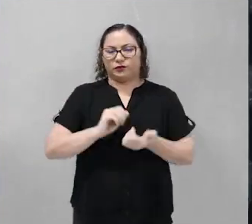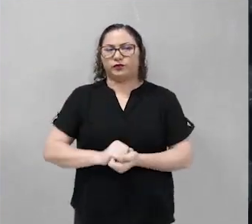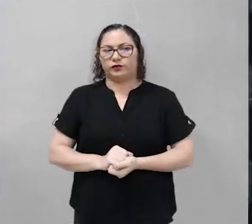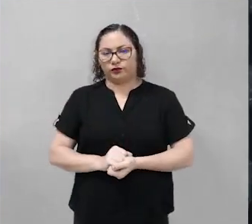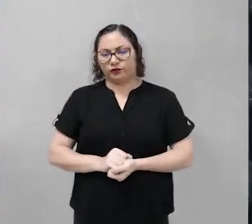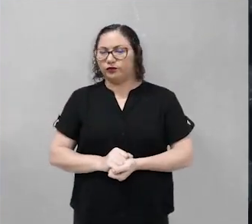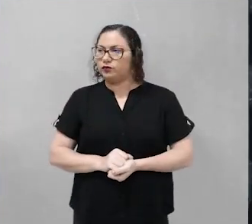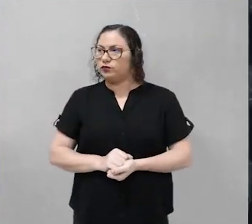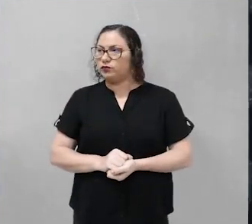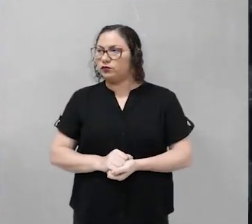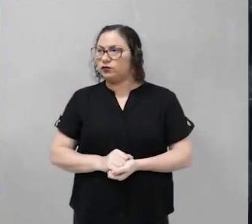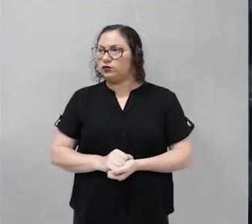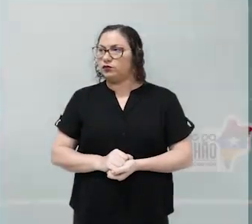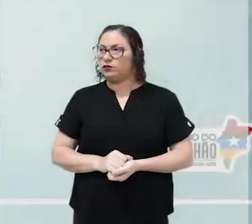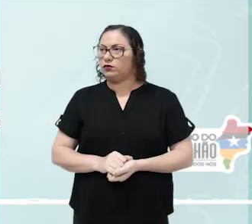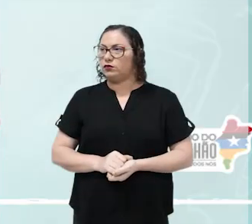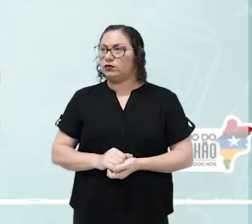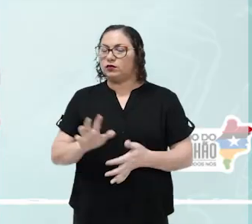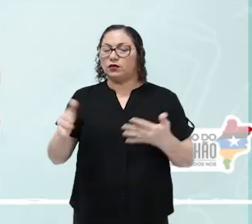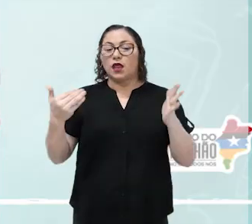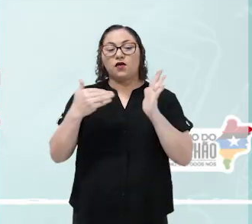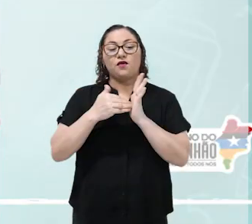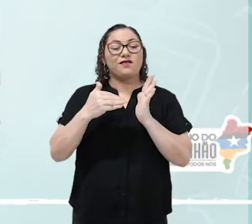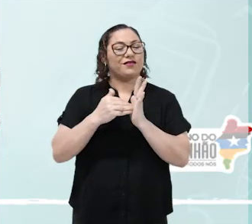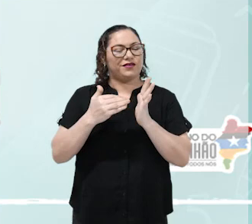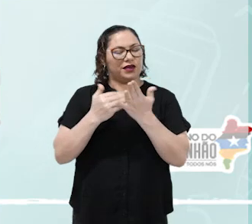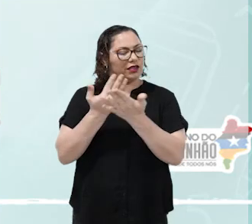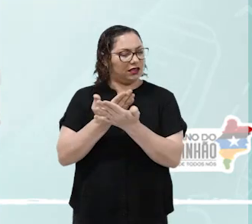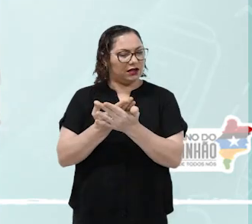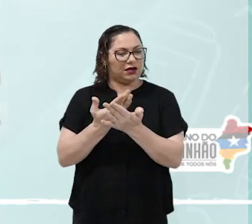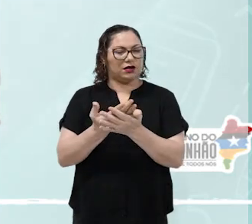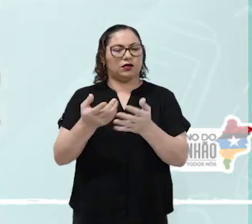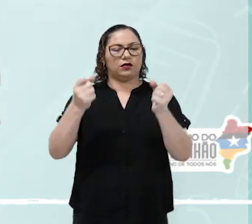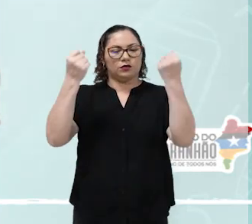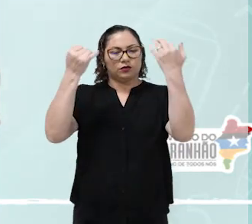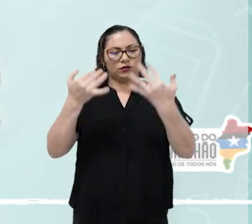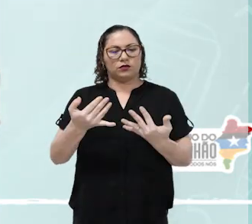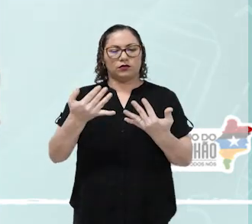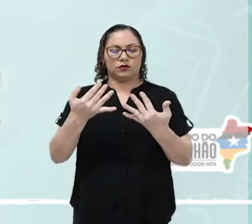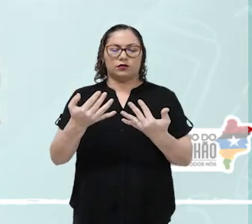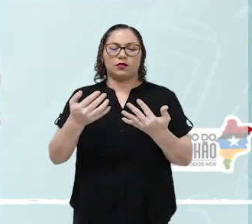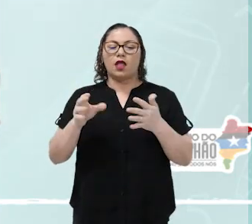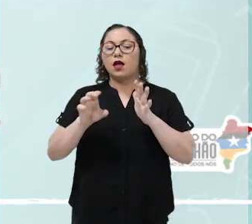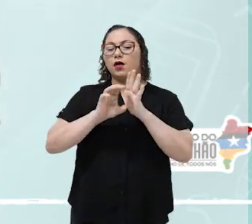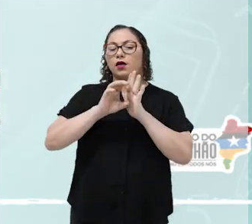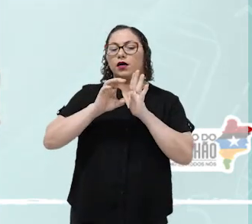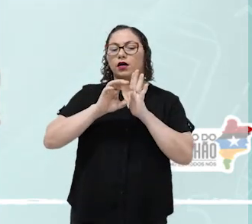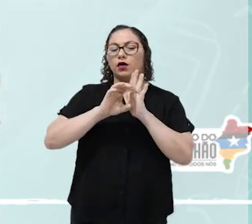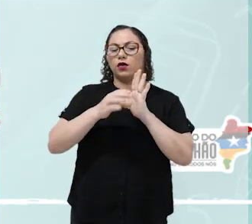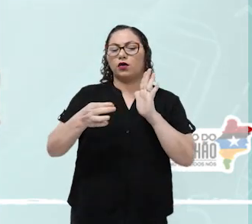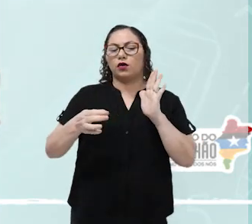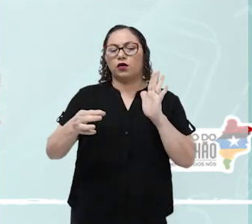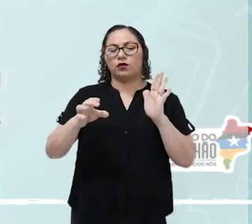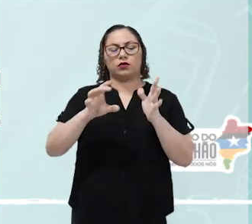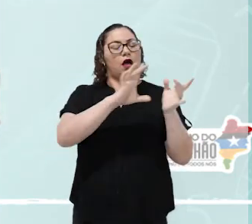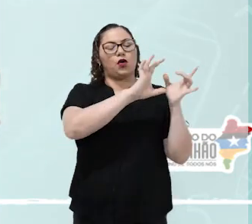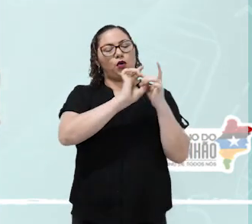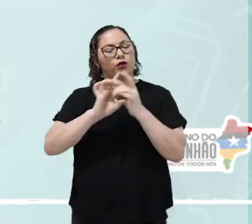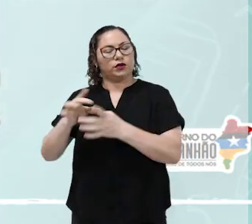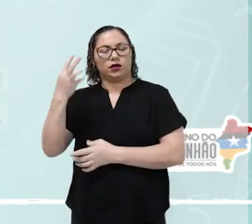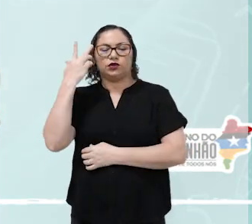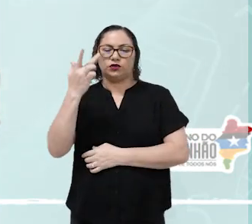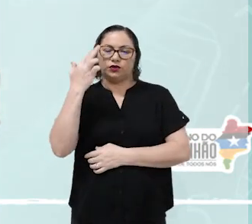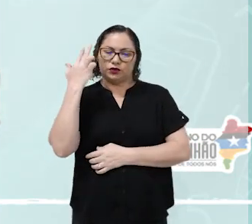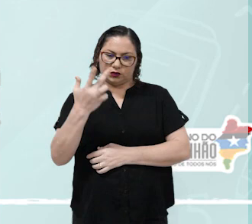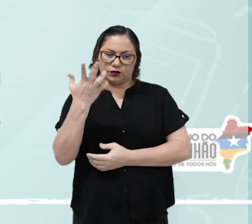distintas. E aí a gente chega no final da aula para falar sobre o contexto histórico de surgimento